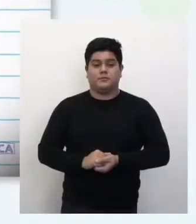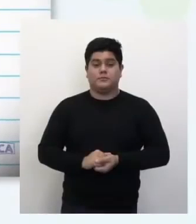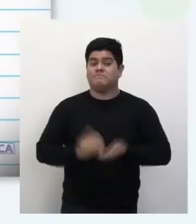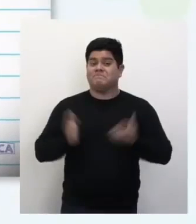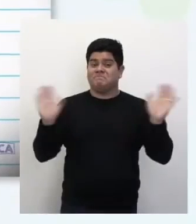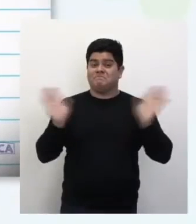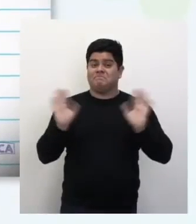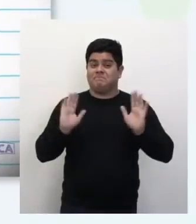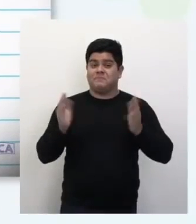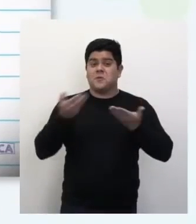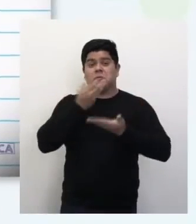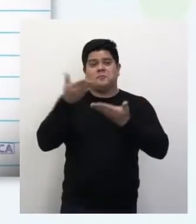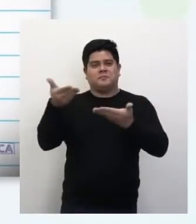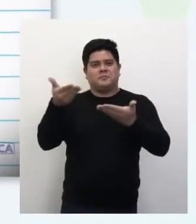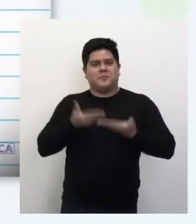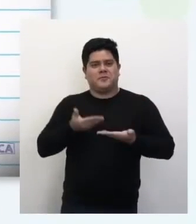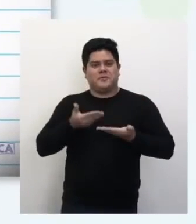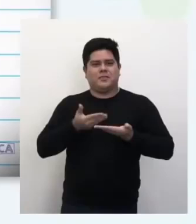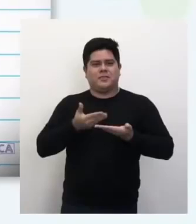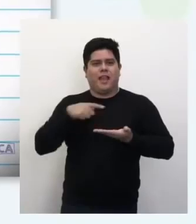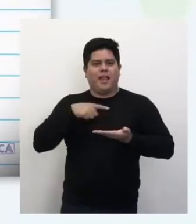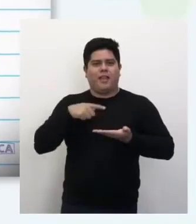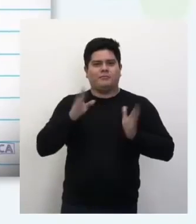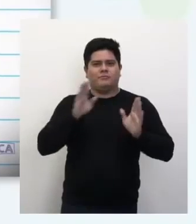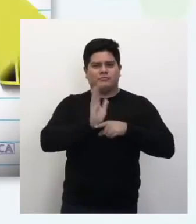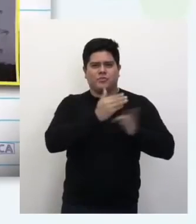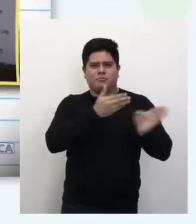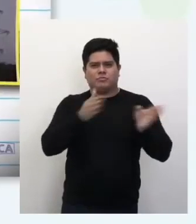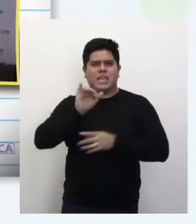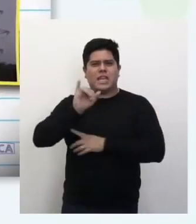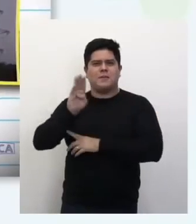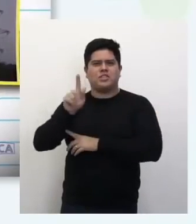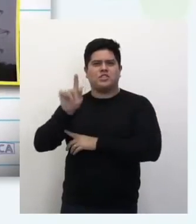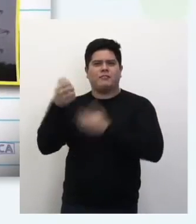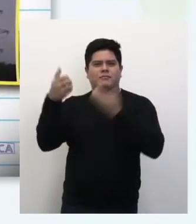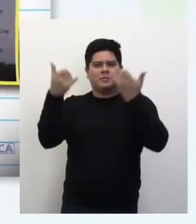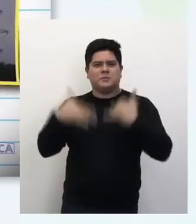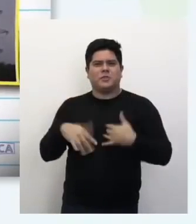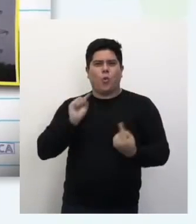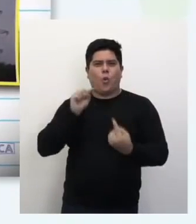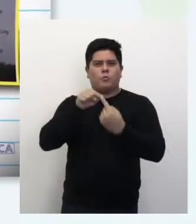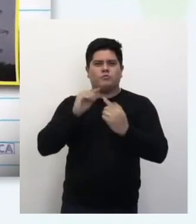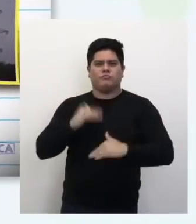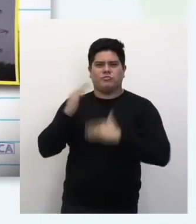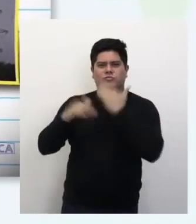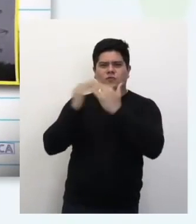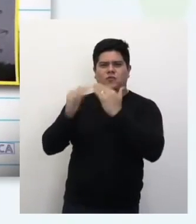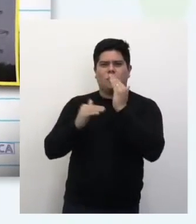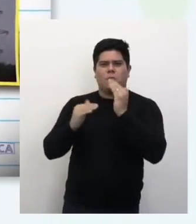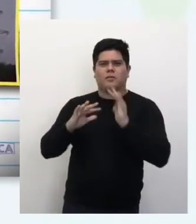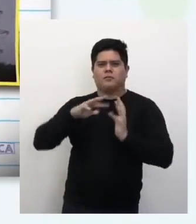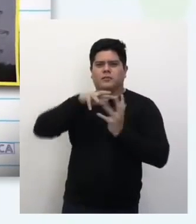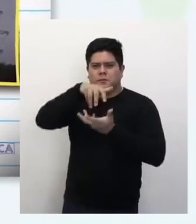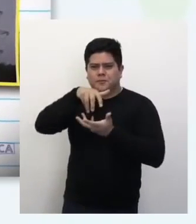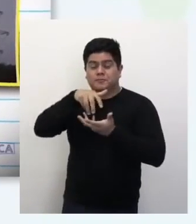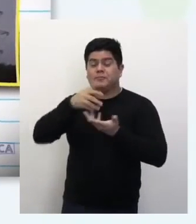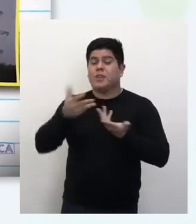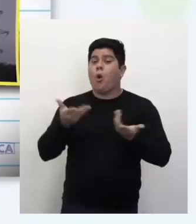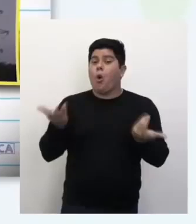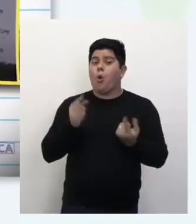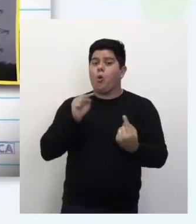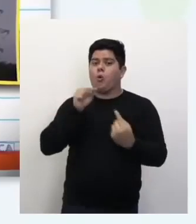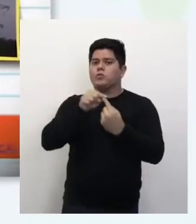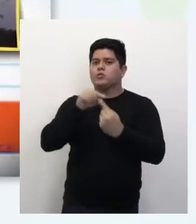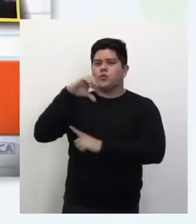Olá, sejam bem-vindos à série especial do IBGE Explica sobre os Objetivos de Desenvolvimento Sustentável. Falaremos do objetivo número